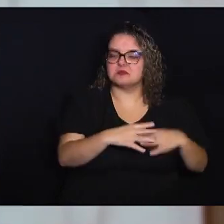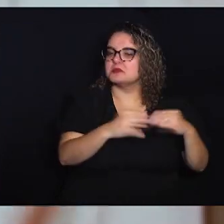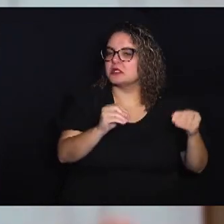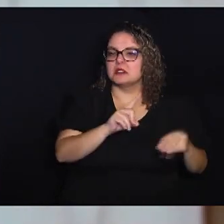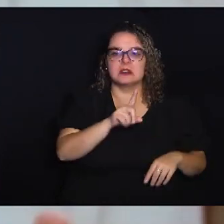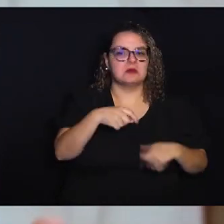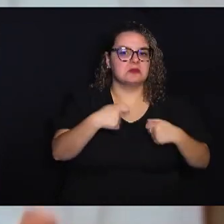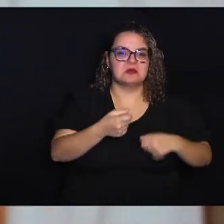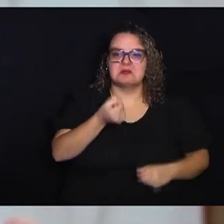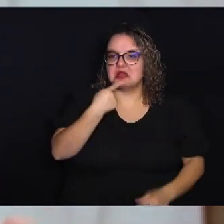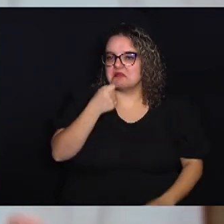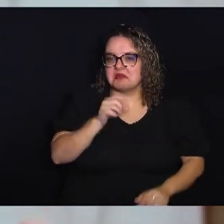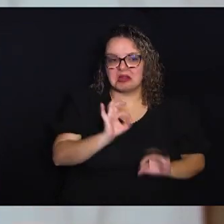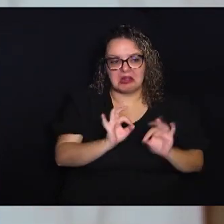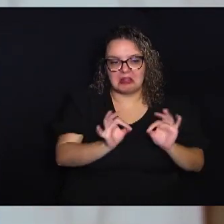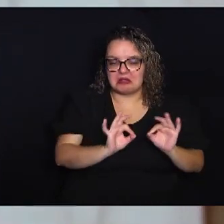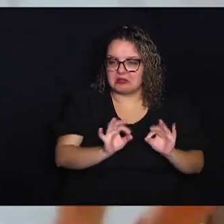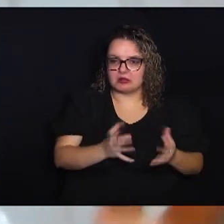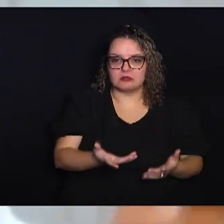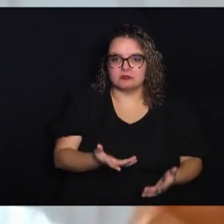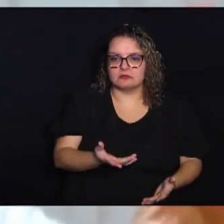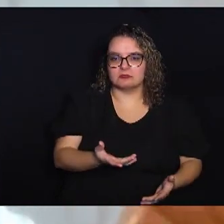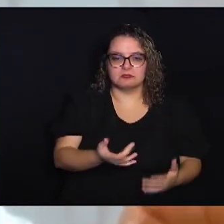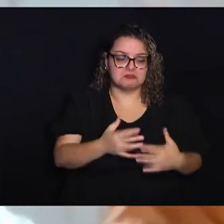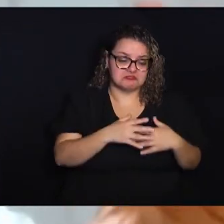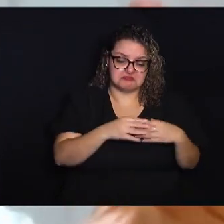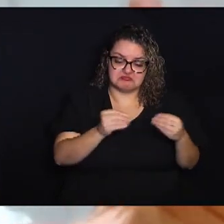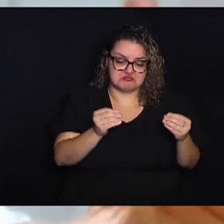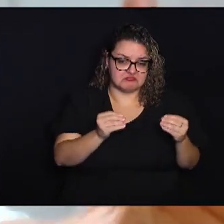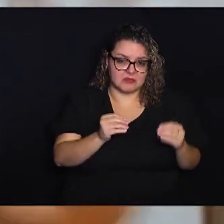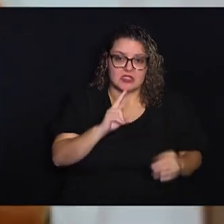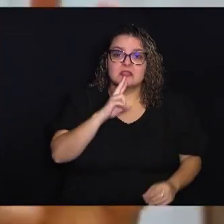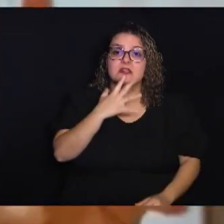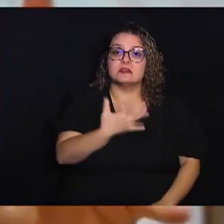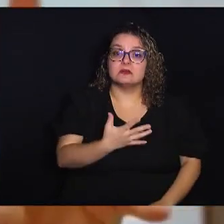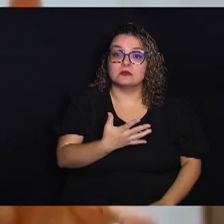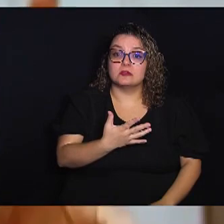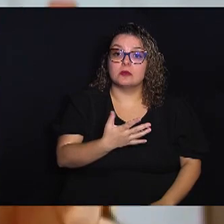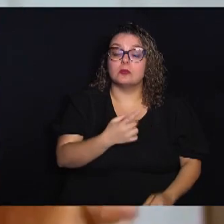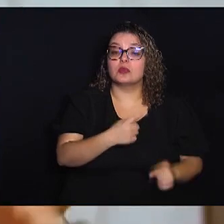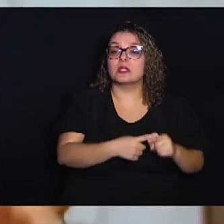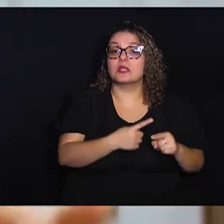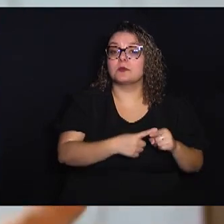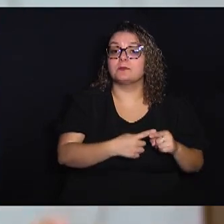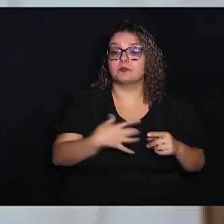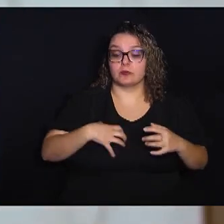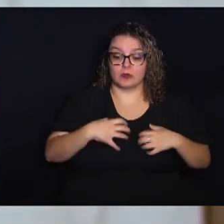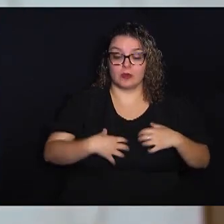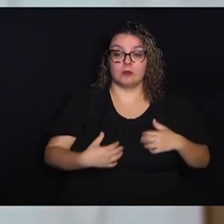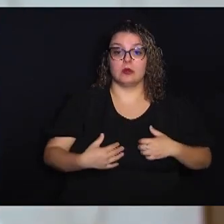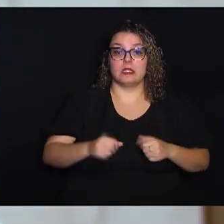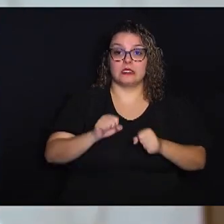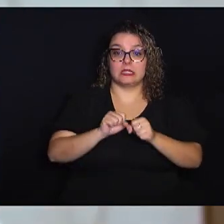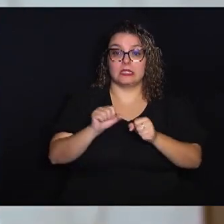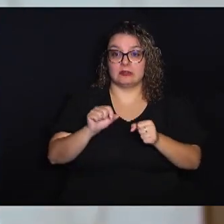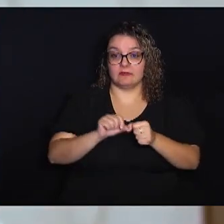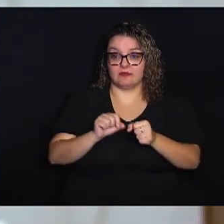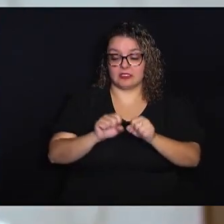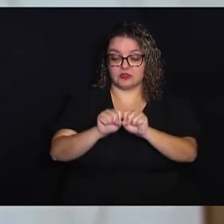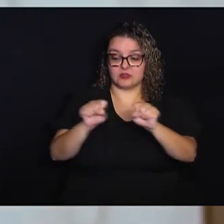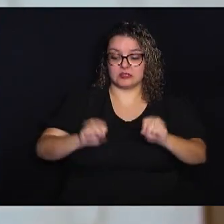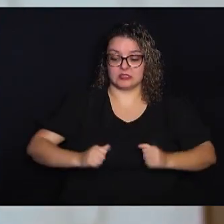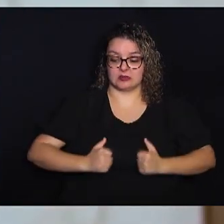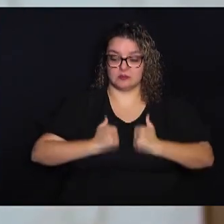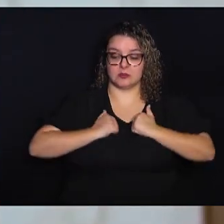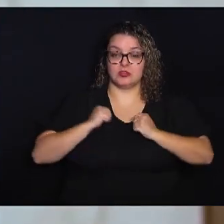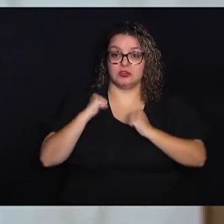precisaria tomar nenhum tipo de medicamento, que aquilo se resolveria. Por quê? O organismo tem seu sistema de defesa